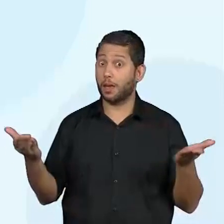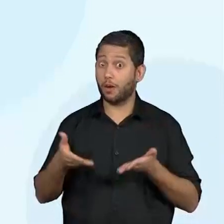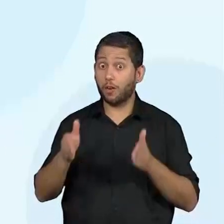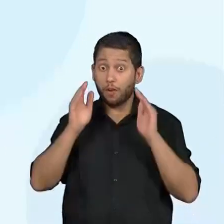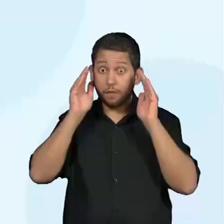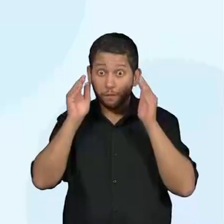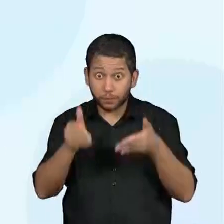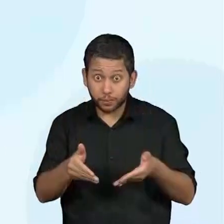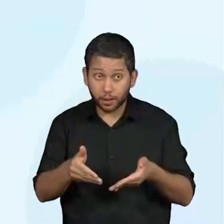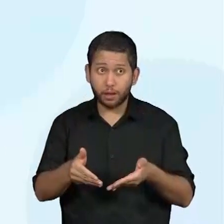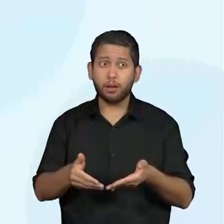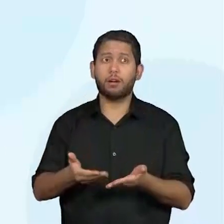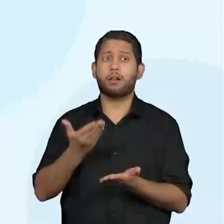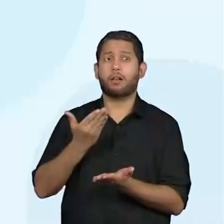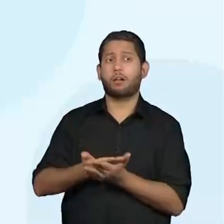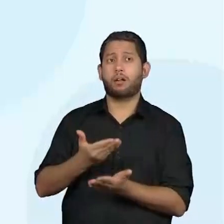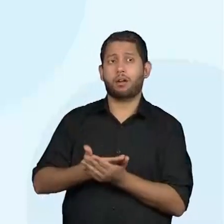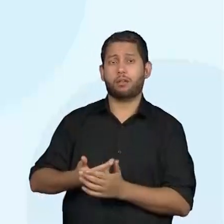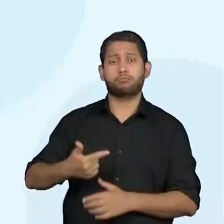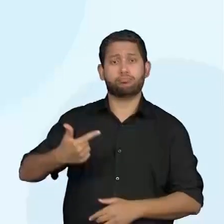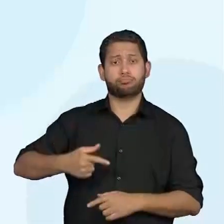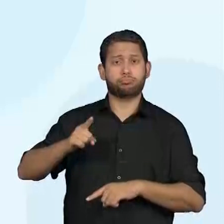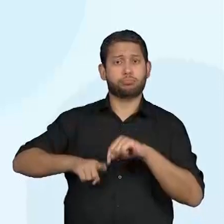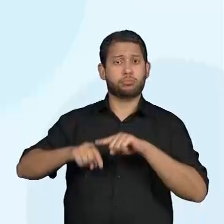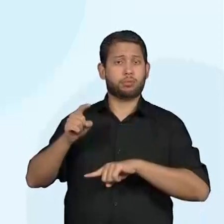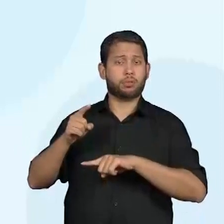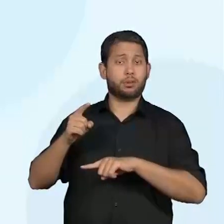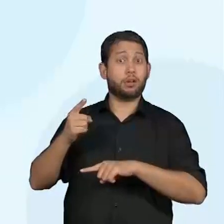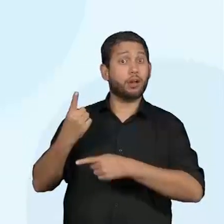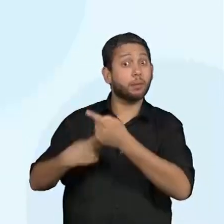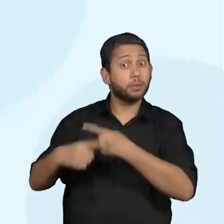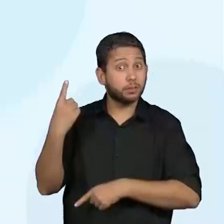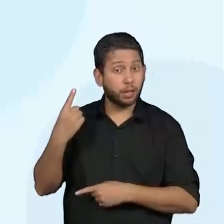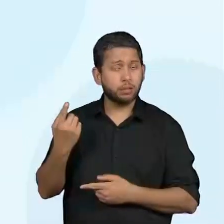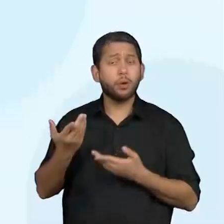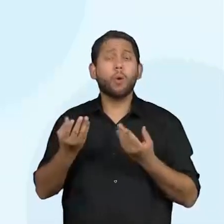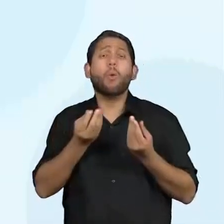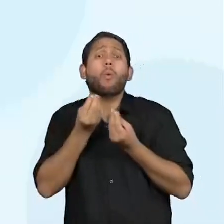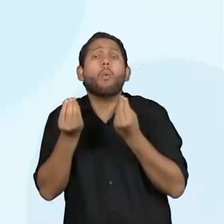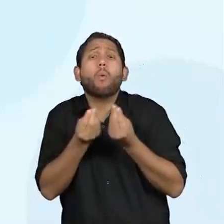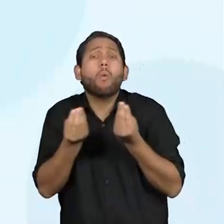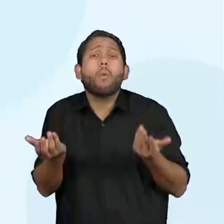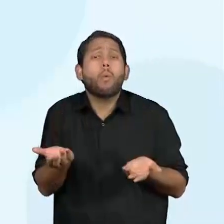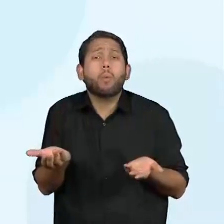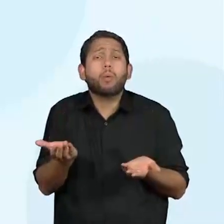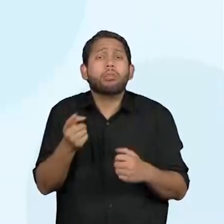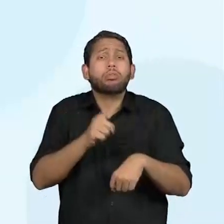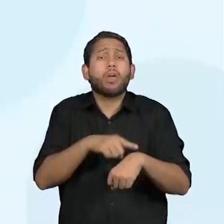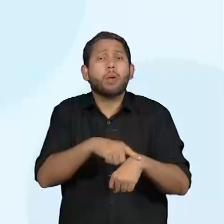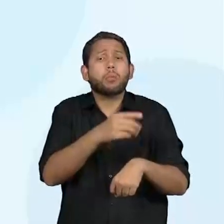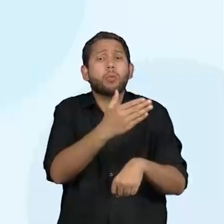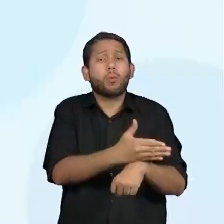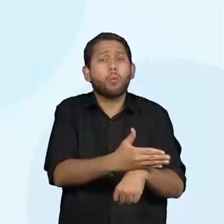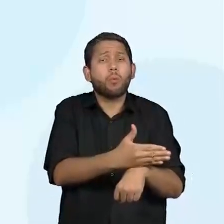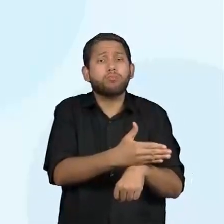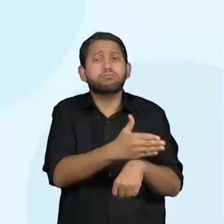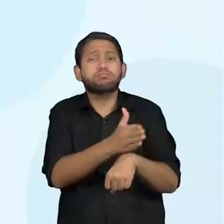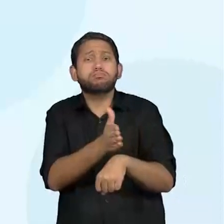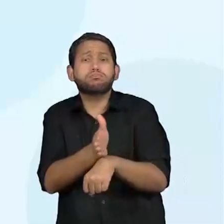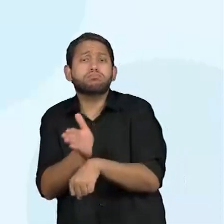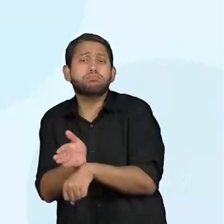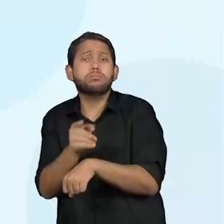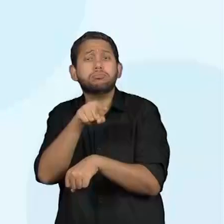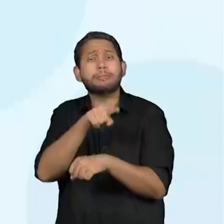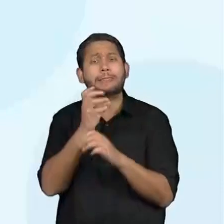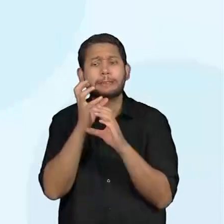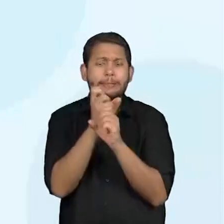na segunda parte dessa habilidade aí, resolver problemas utilizando unidades de tempo. Então, hoje nós vamos resolver